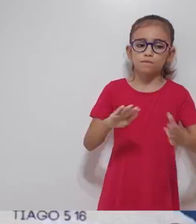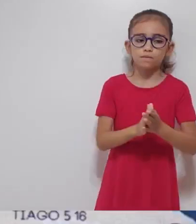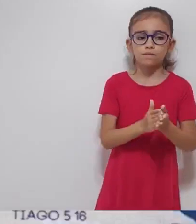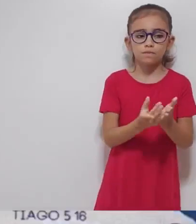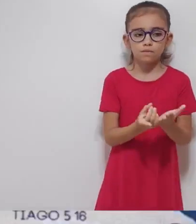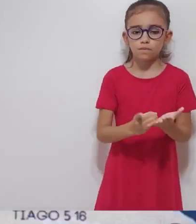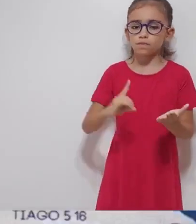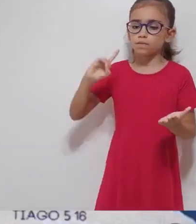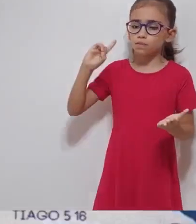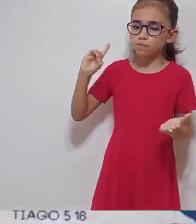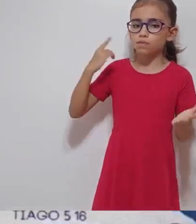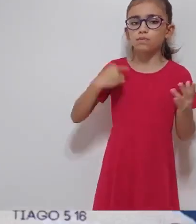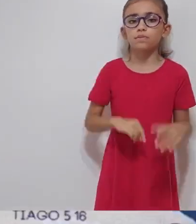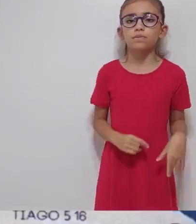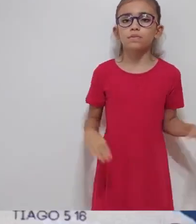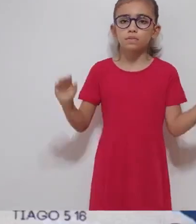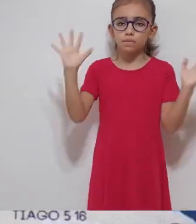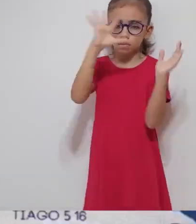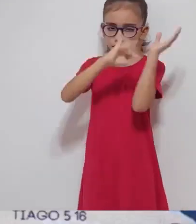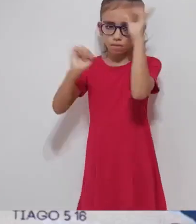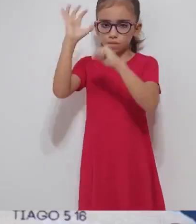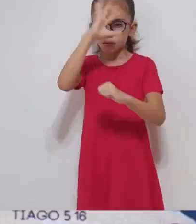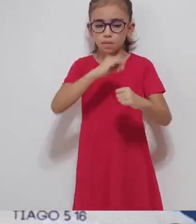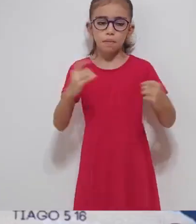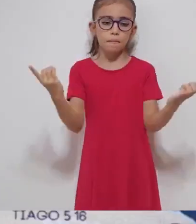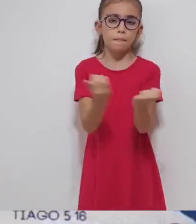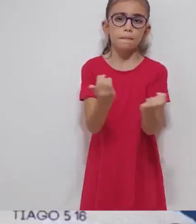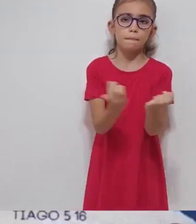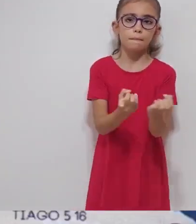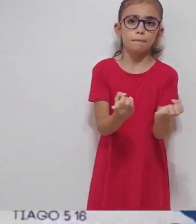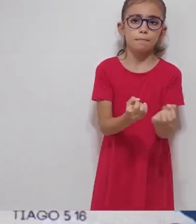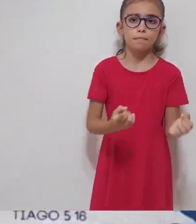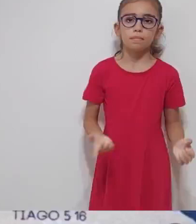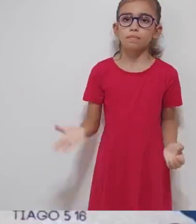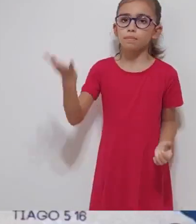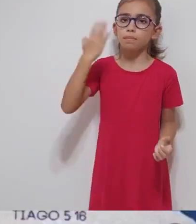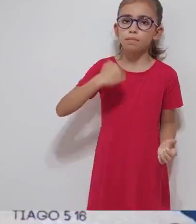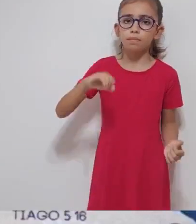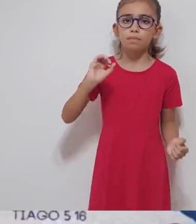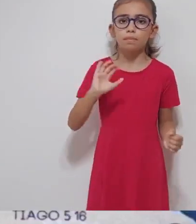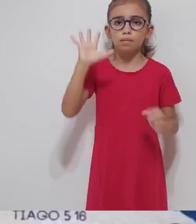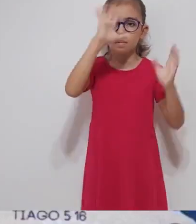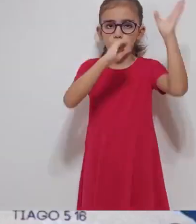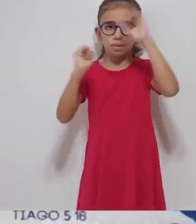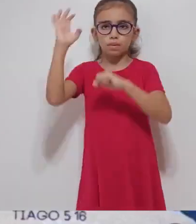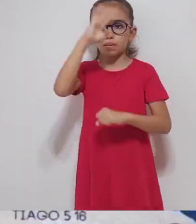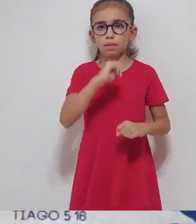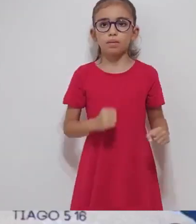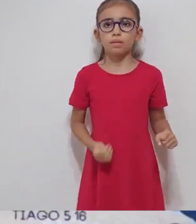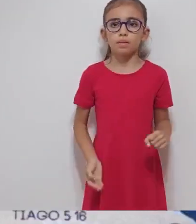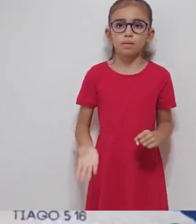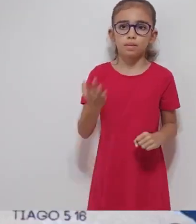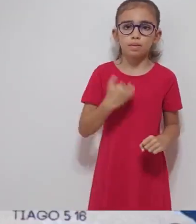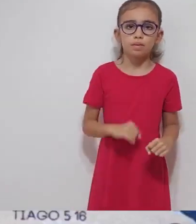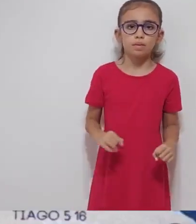a Bíblia nos conta, nos traz, e vamos aprender com essa lição de hoje. Vamos lá aprender? Vamos